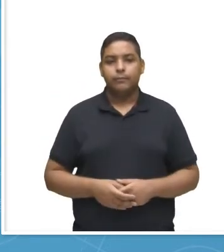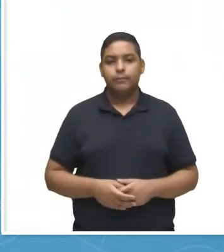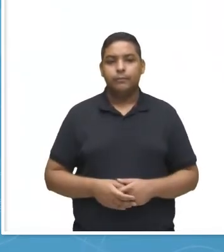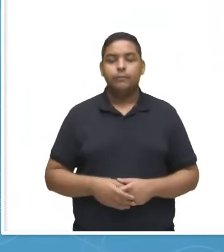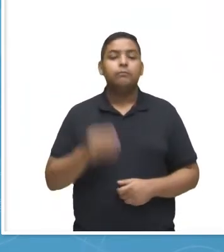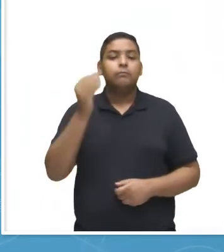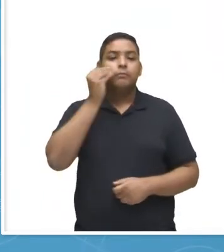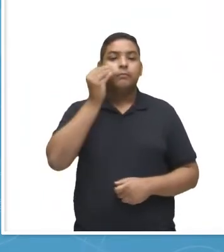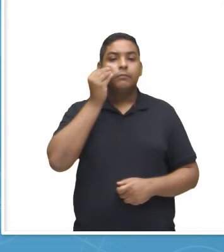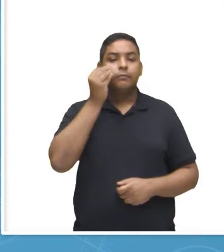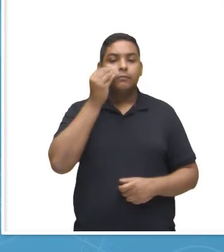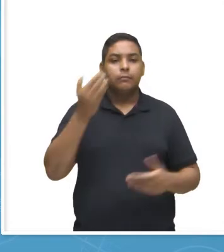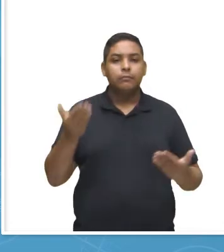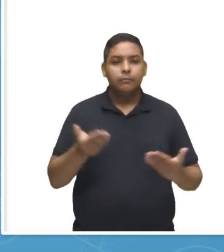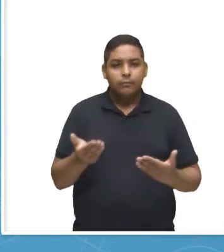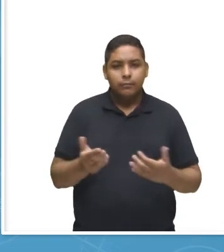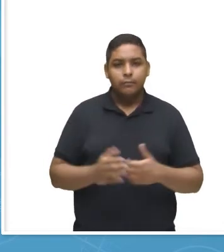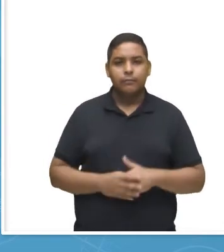Vamos ver aí.